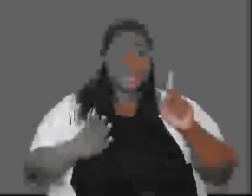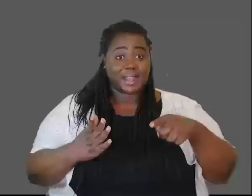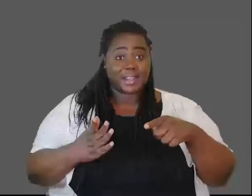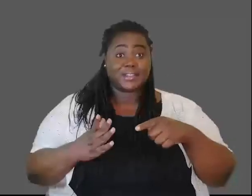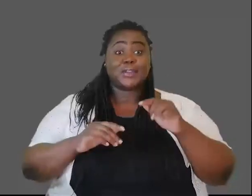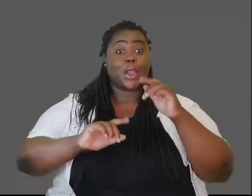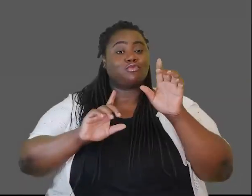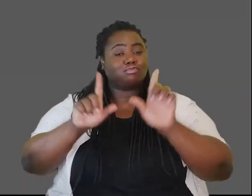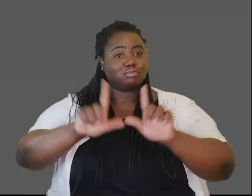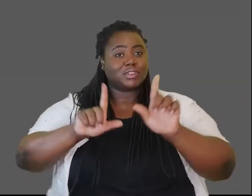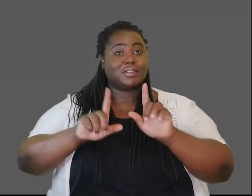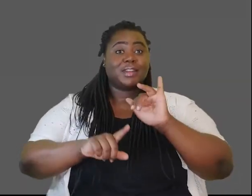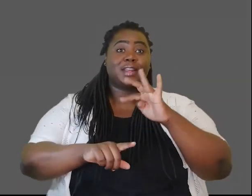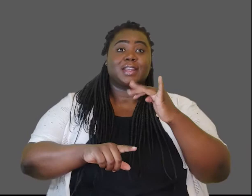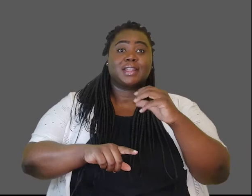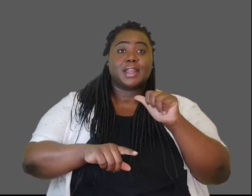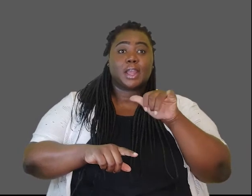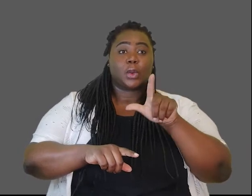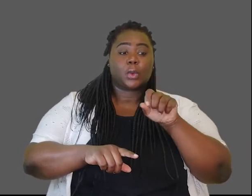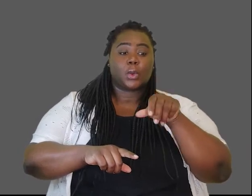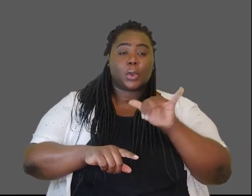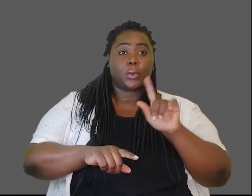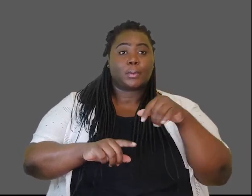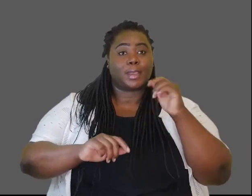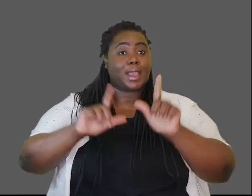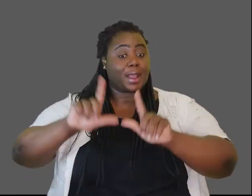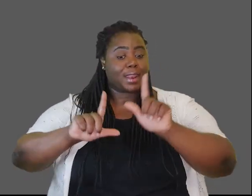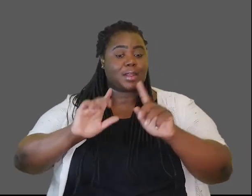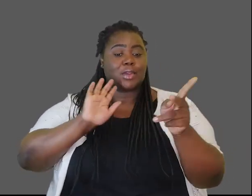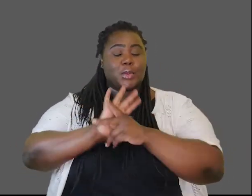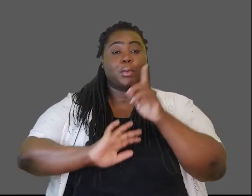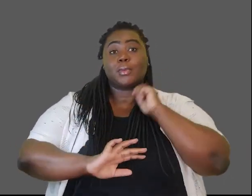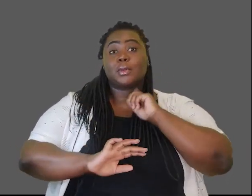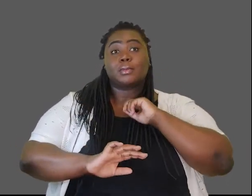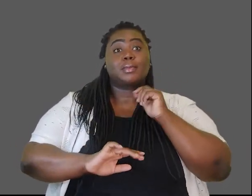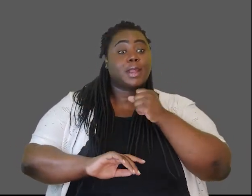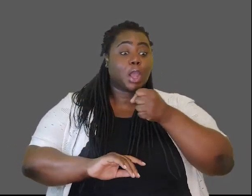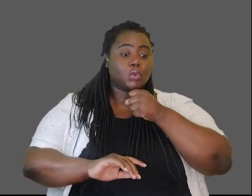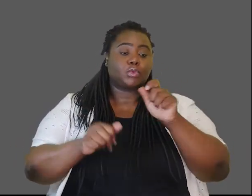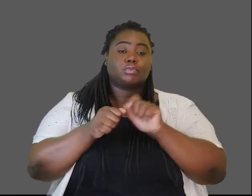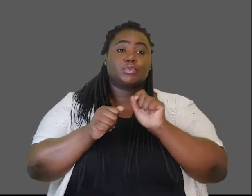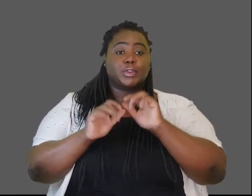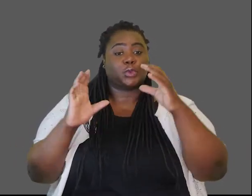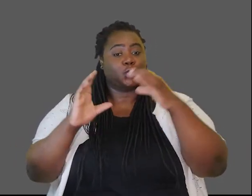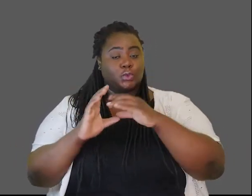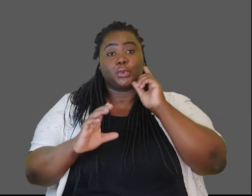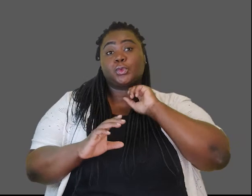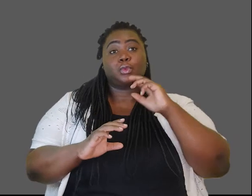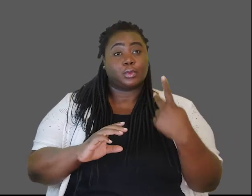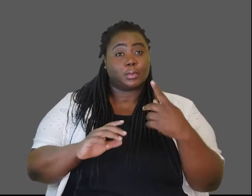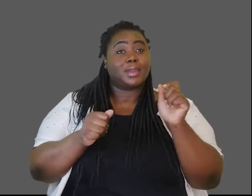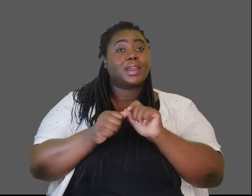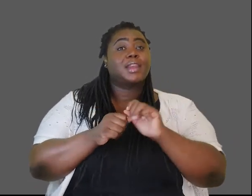Esse é o TV Itacolomi, a emissora dos mineiros, podcast do Circuito Municipal de Cultura de Belo